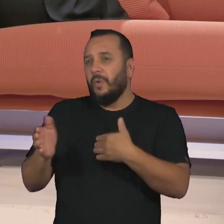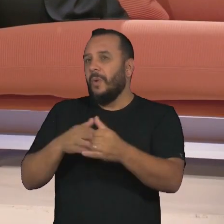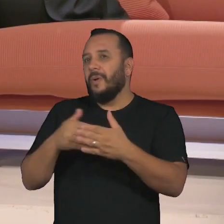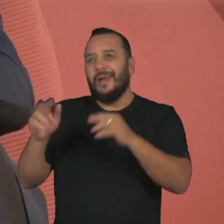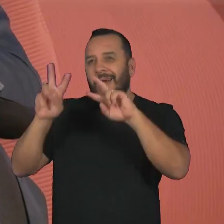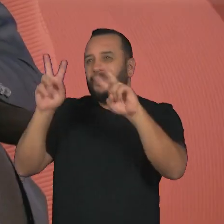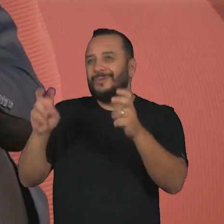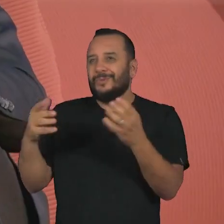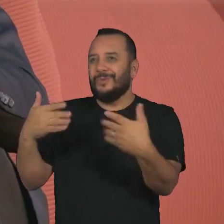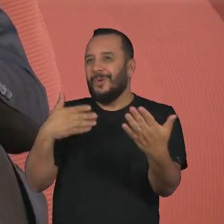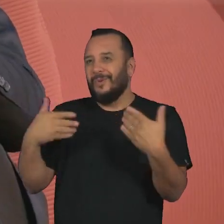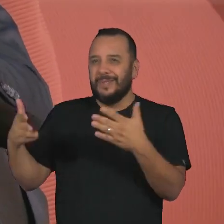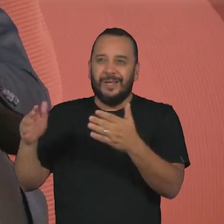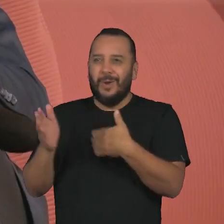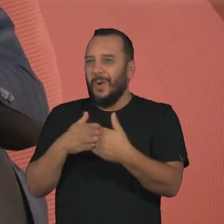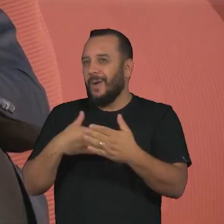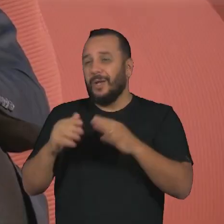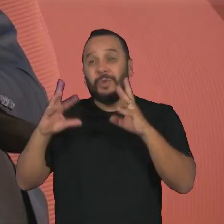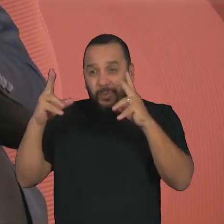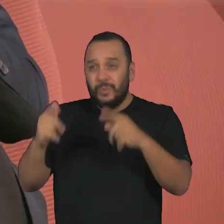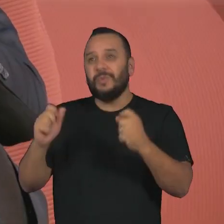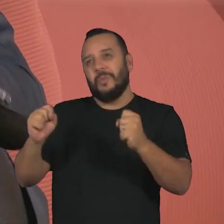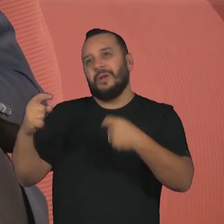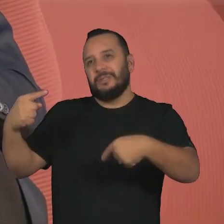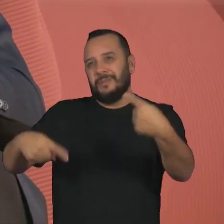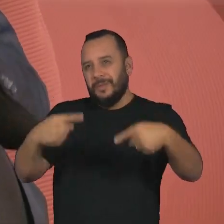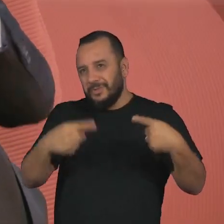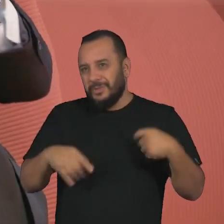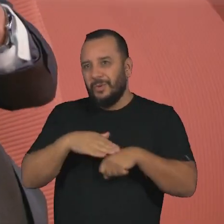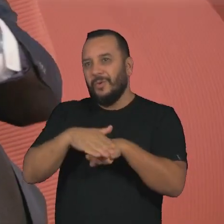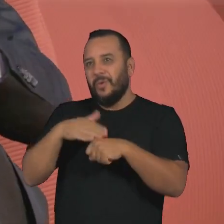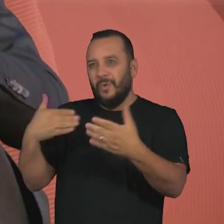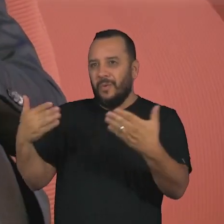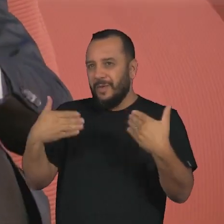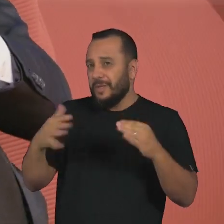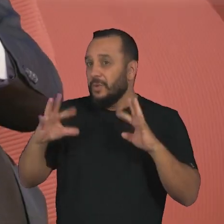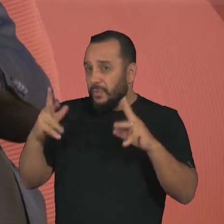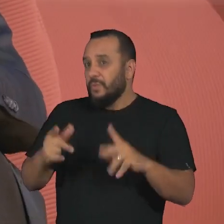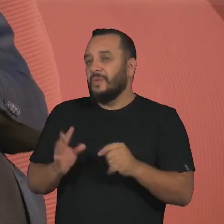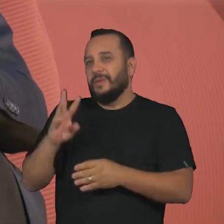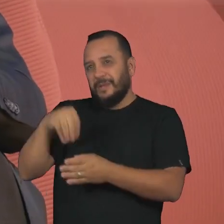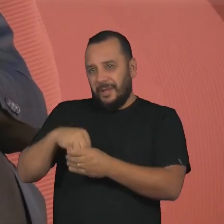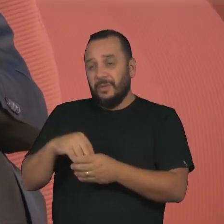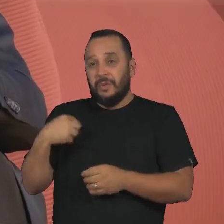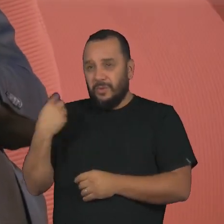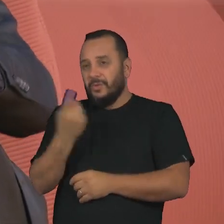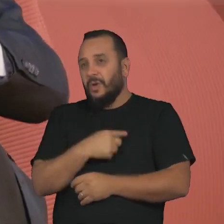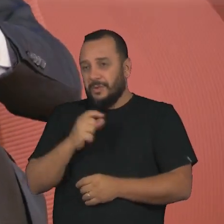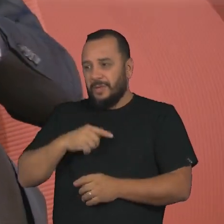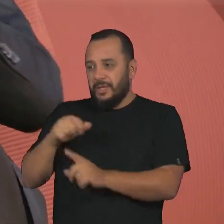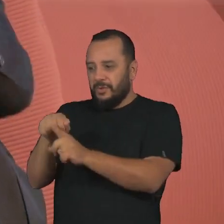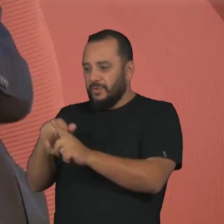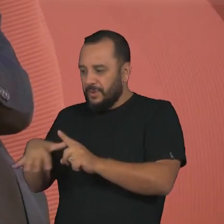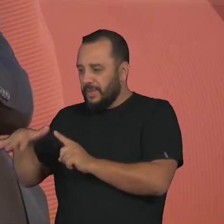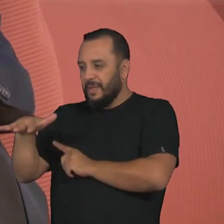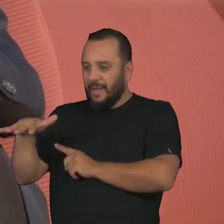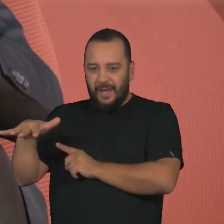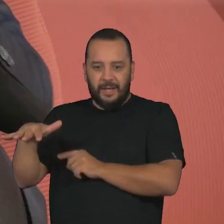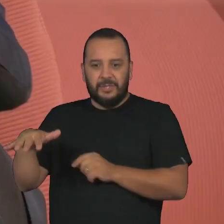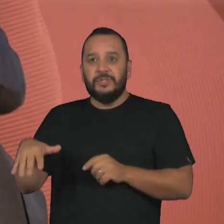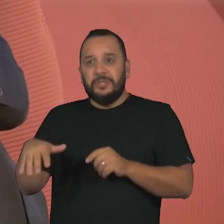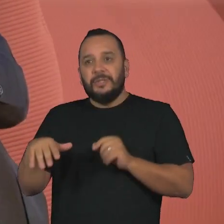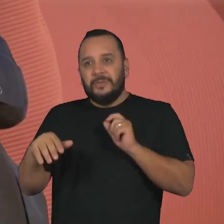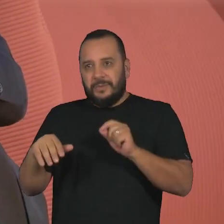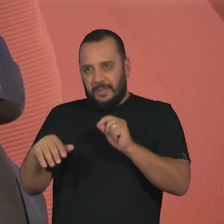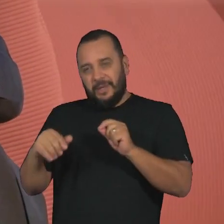ser tratado. Tudo pode ser debatido, conversado. É o lugar em que a gente está na fronteira com a sociedade, para servir a